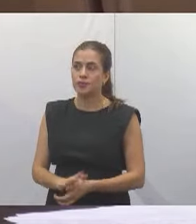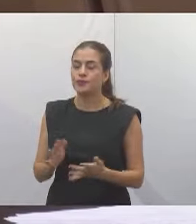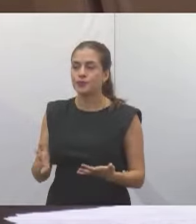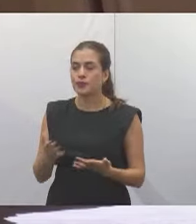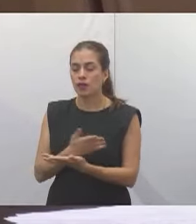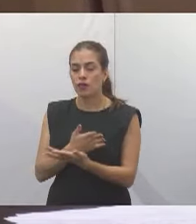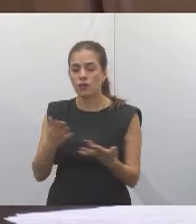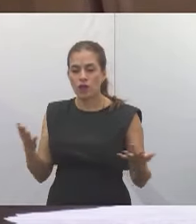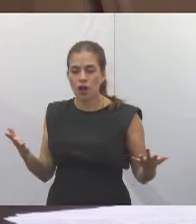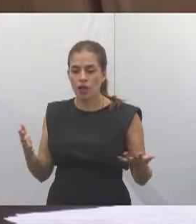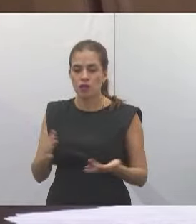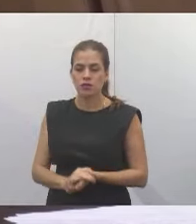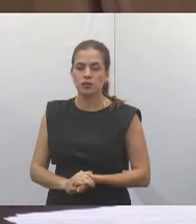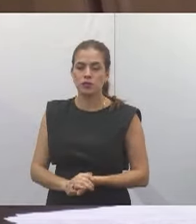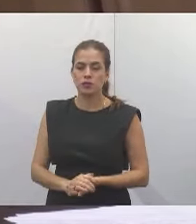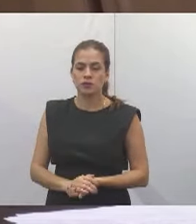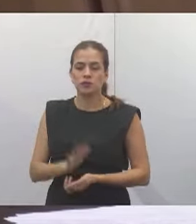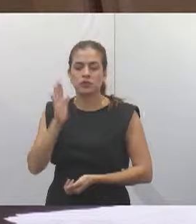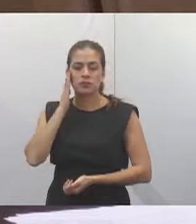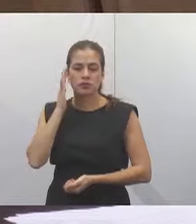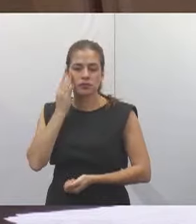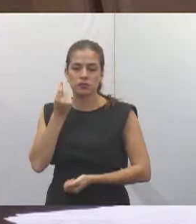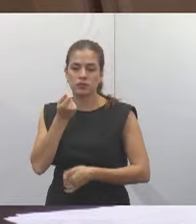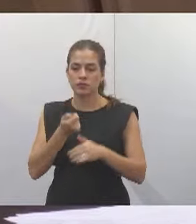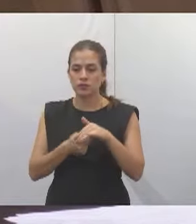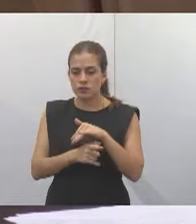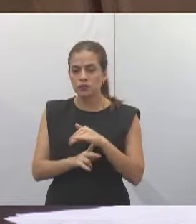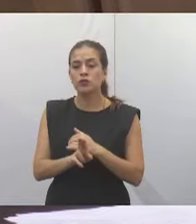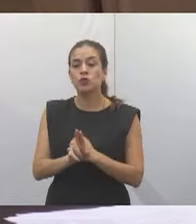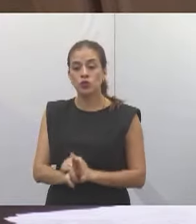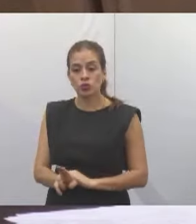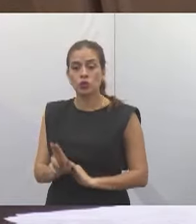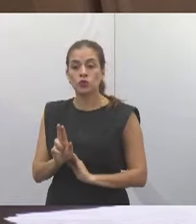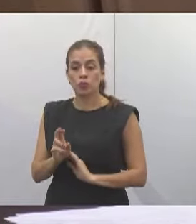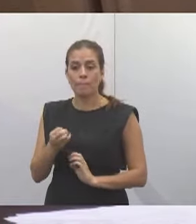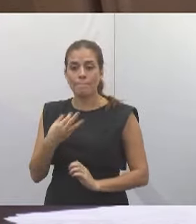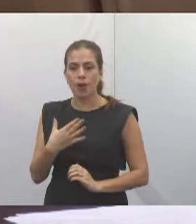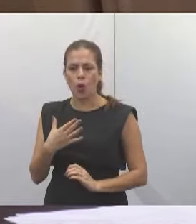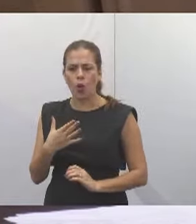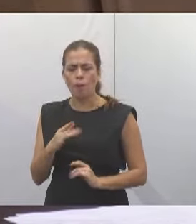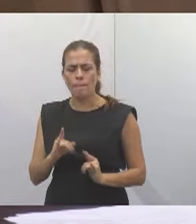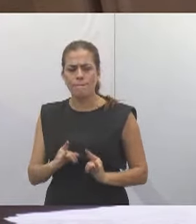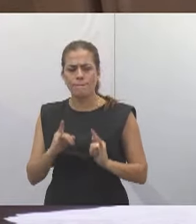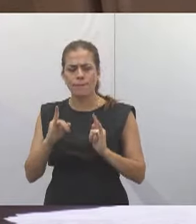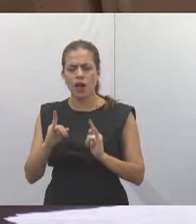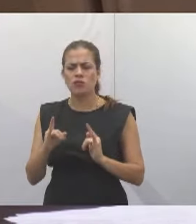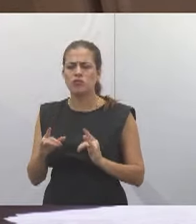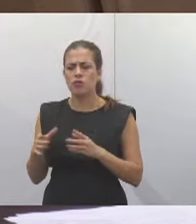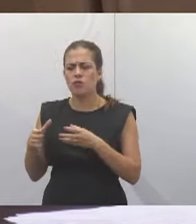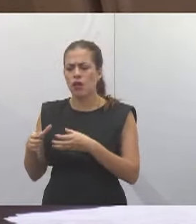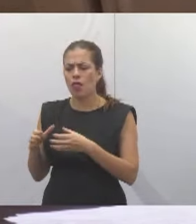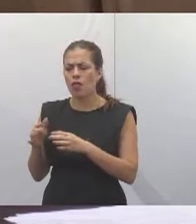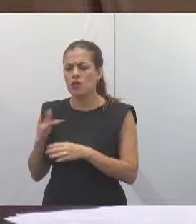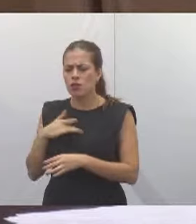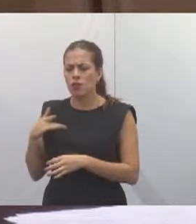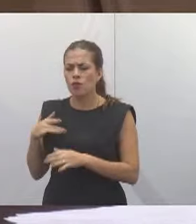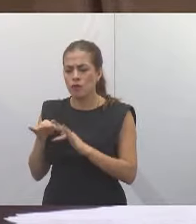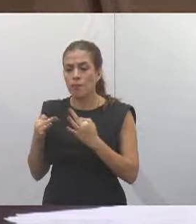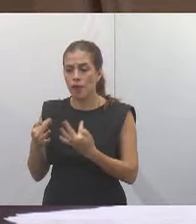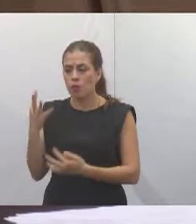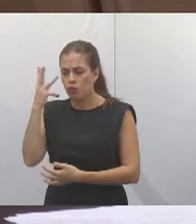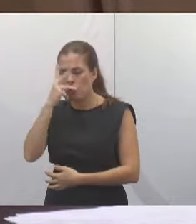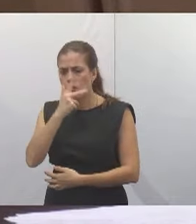senhoras, a gente sabe que o investimento foi útil, está lá, ficou muito bonito o prédio, a unidade da saúde da família, ficou muito bonito,